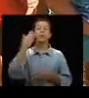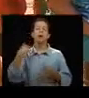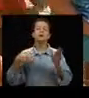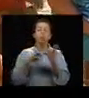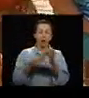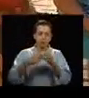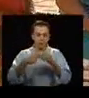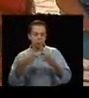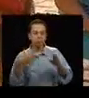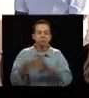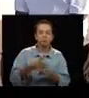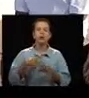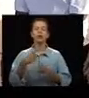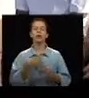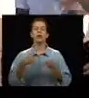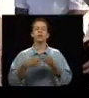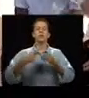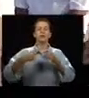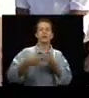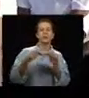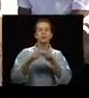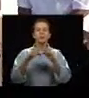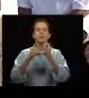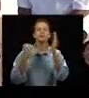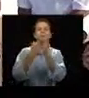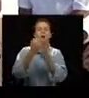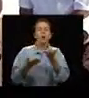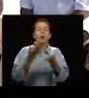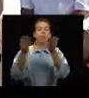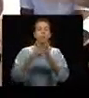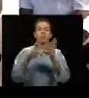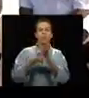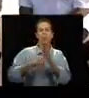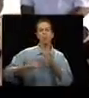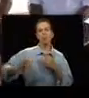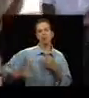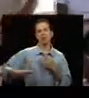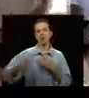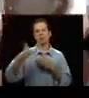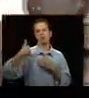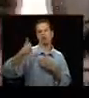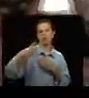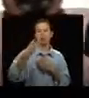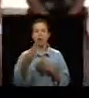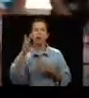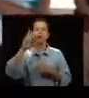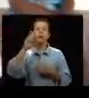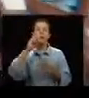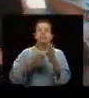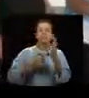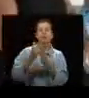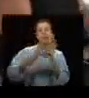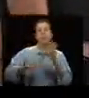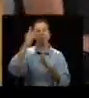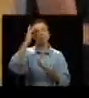Se lembra quando nós chegamos à cidade, a esta cidade aqui, para fazer aquele levantamento? Neida era muito pequenininha, tinha 6 anos, nem se lembra